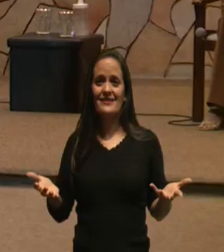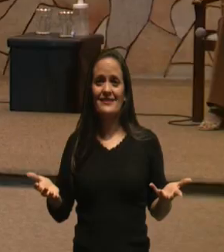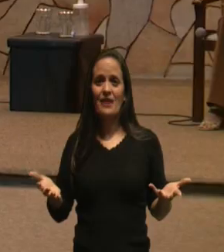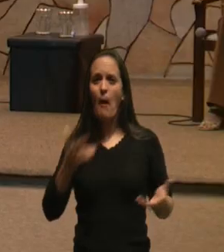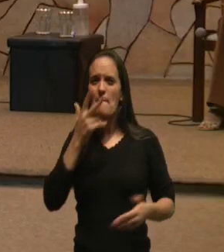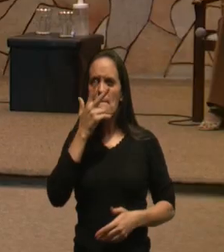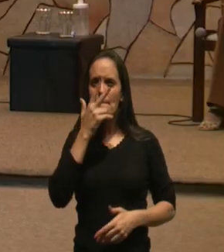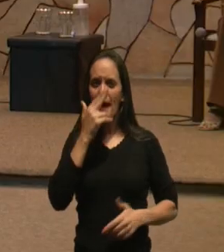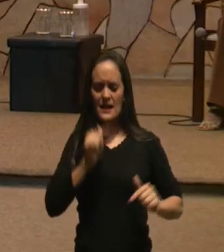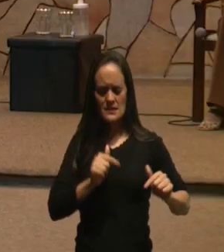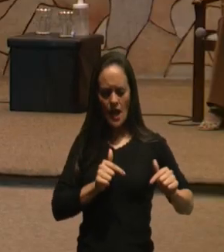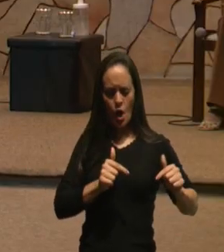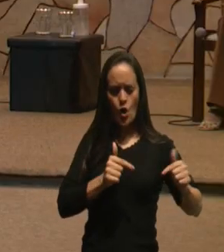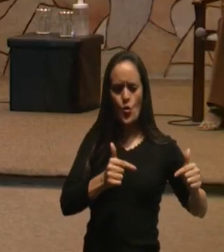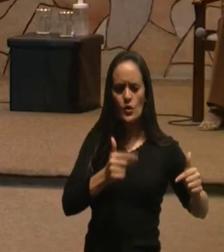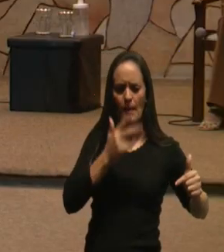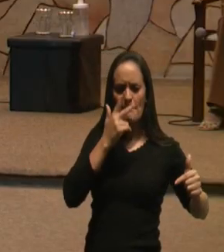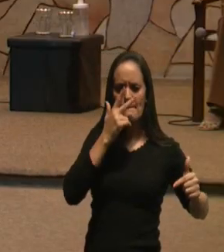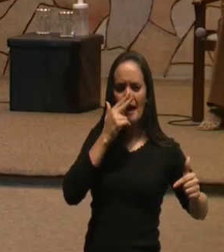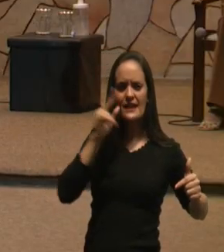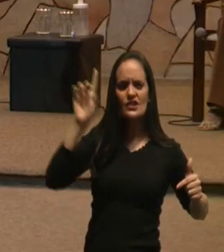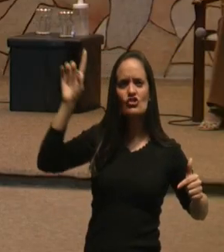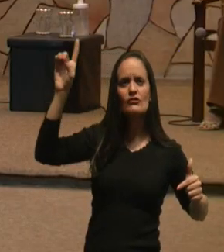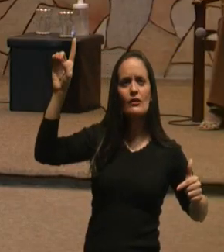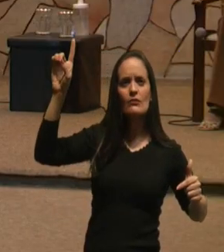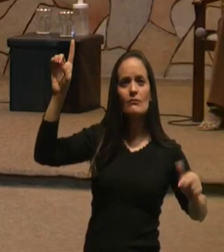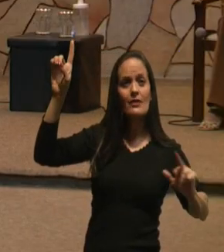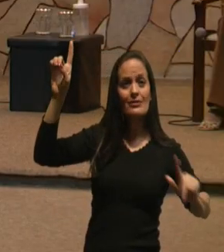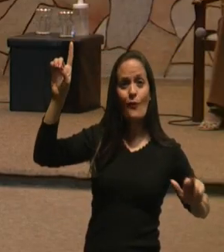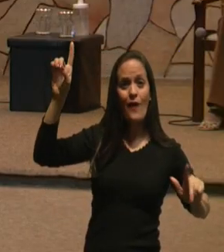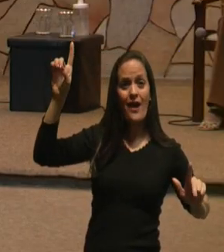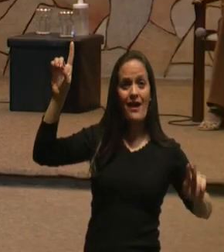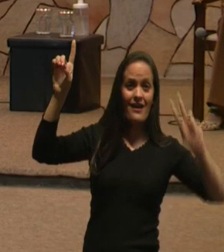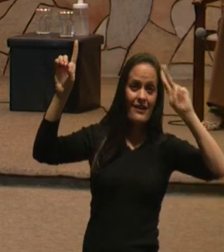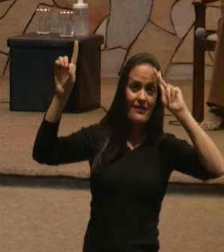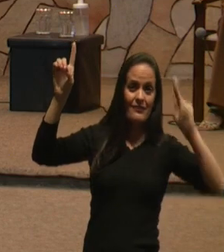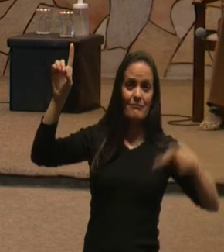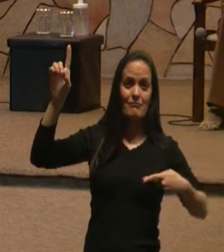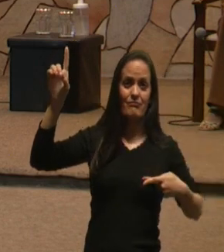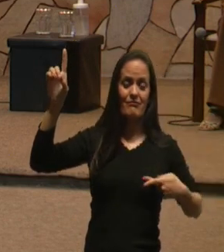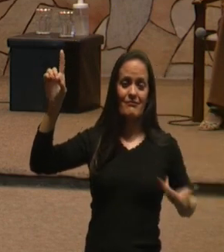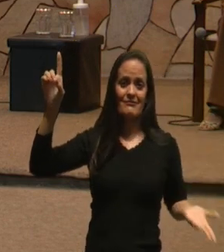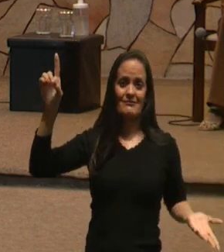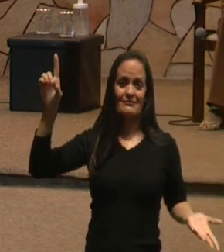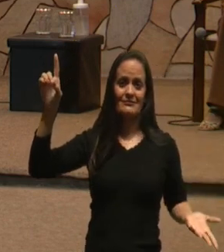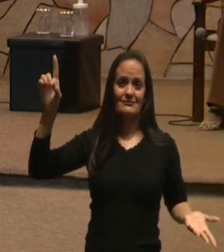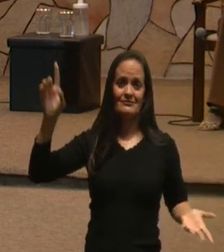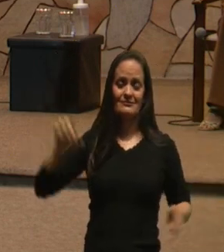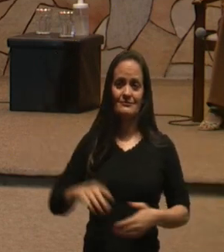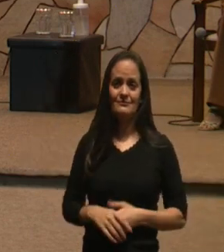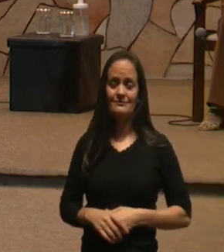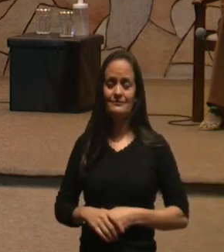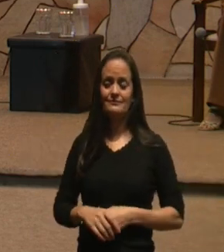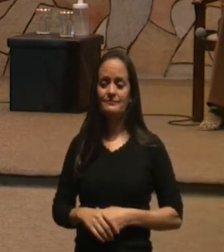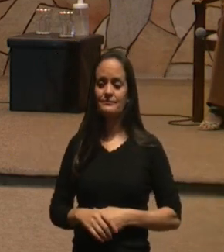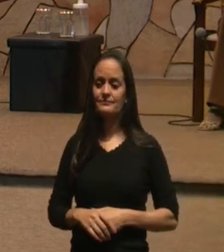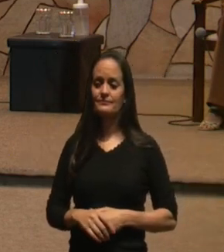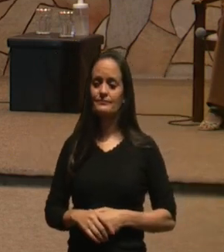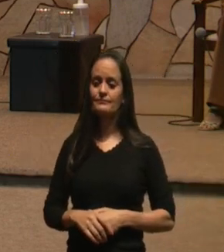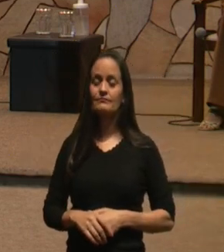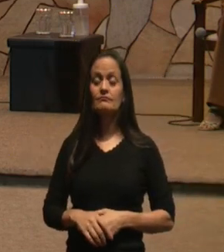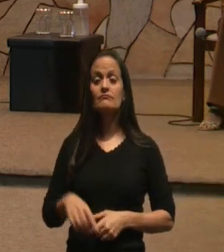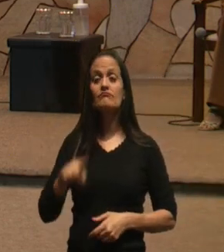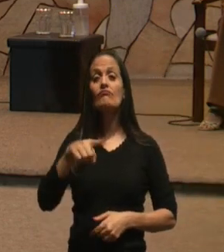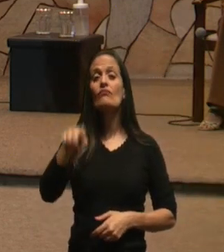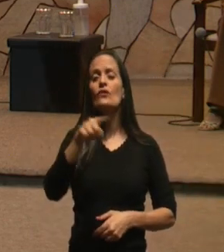até parece que é a luta de Deus, mas não é a luta de Deus, é a luta de Acabe. Qual é a luta que cada